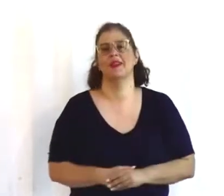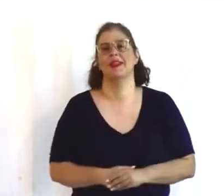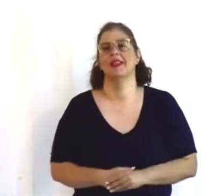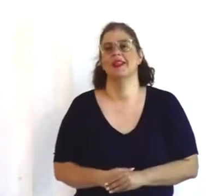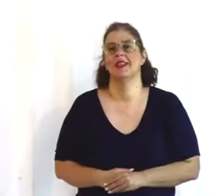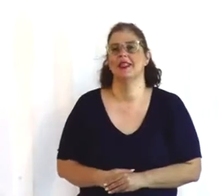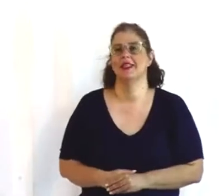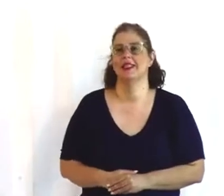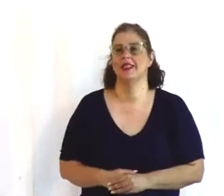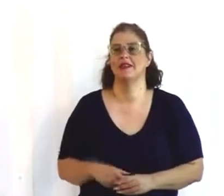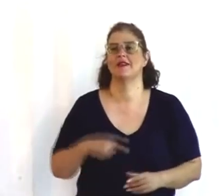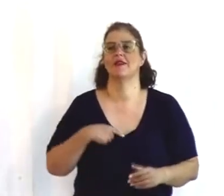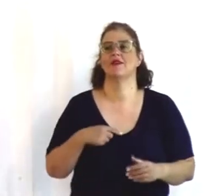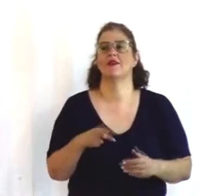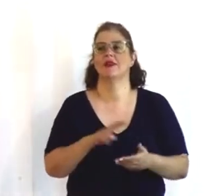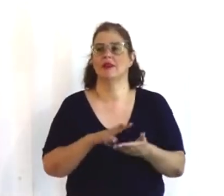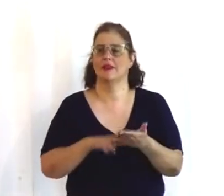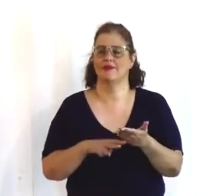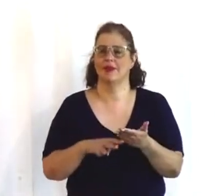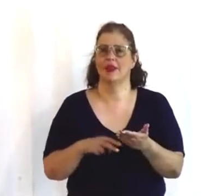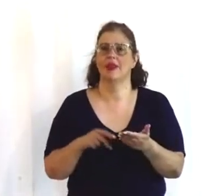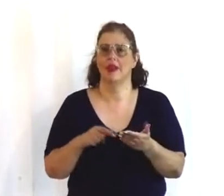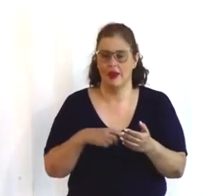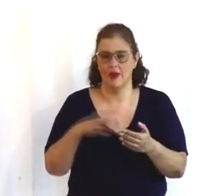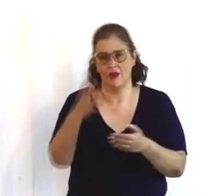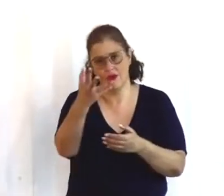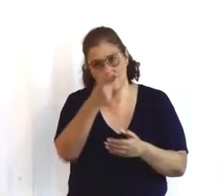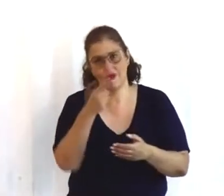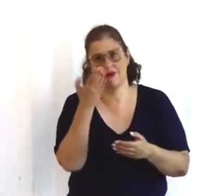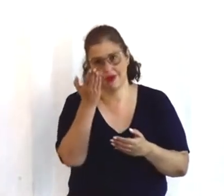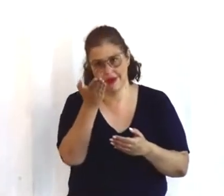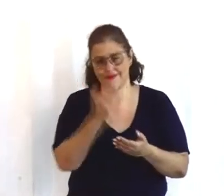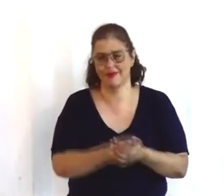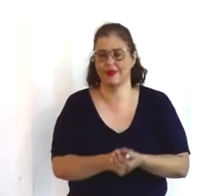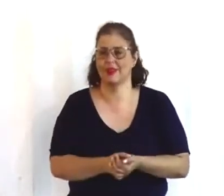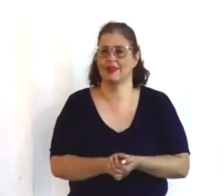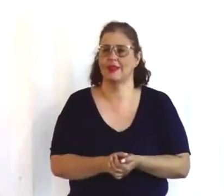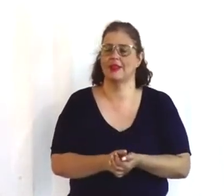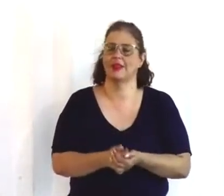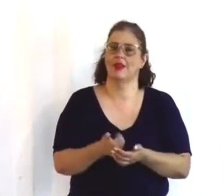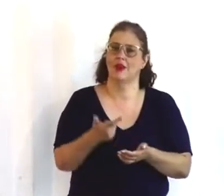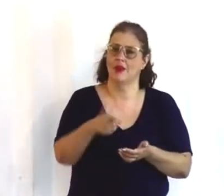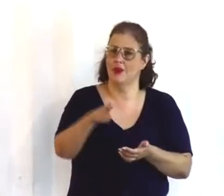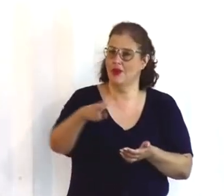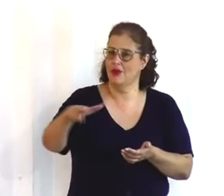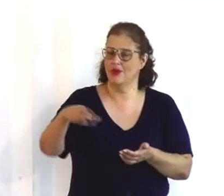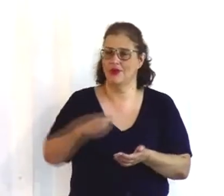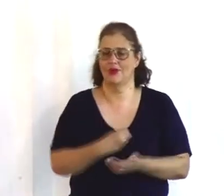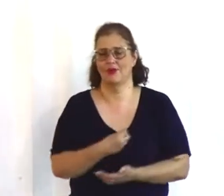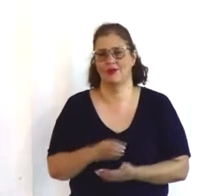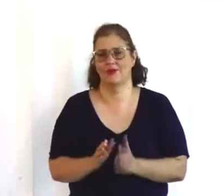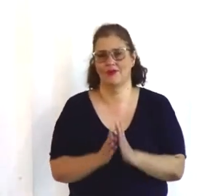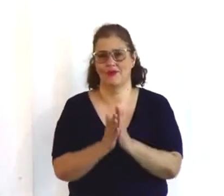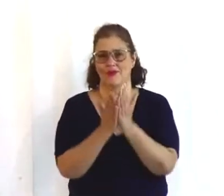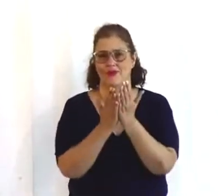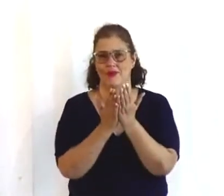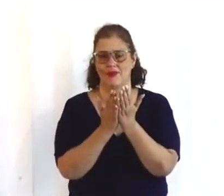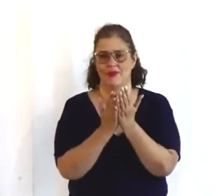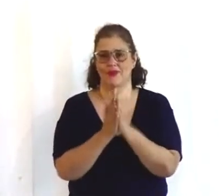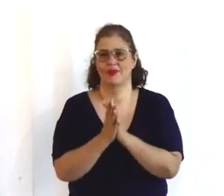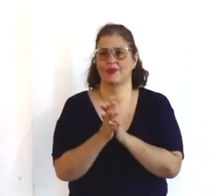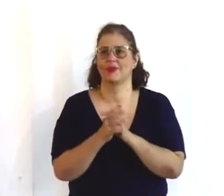nossa primeira leitura, mas depois convido você a acompanhar com a sua Bíblia, seja ela impressa ou no